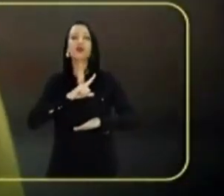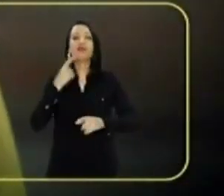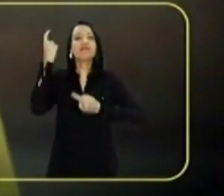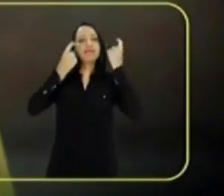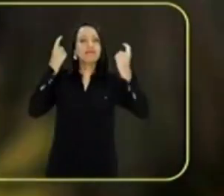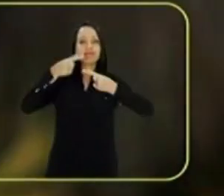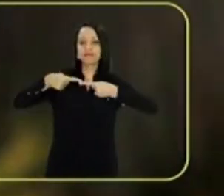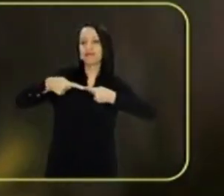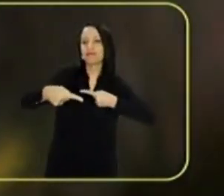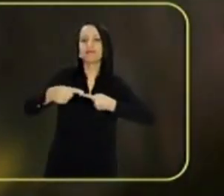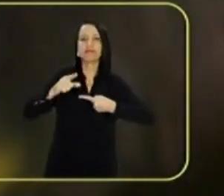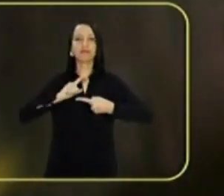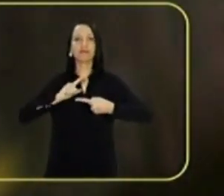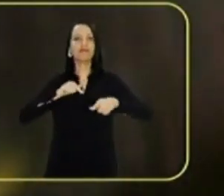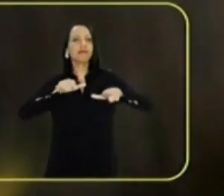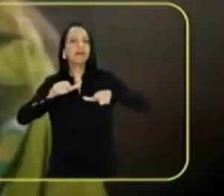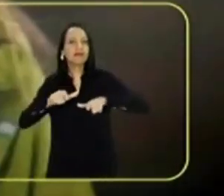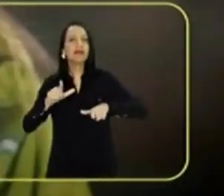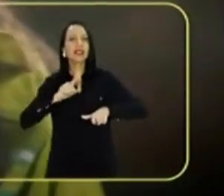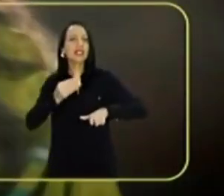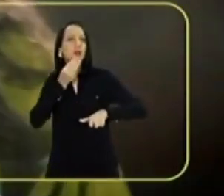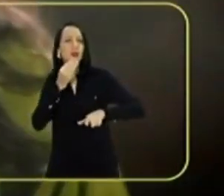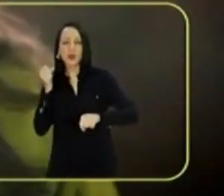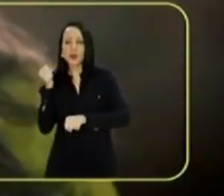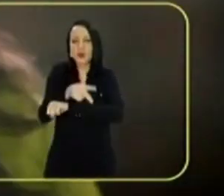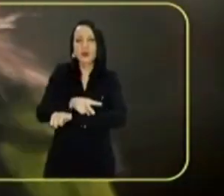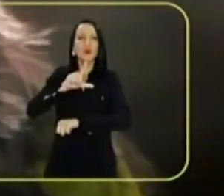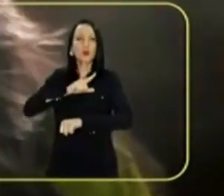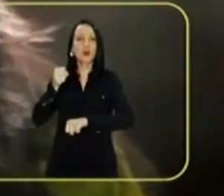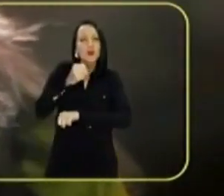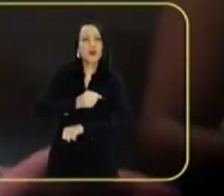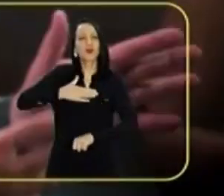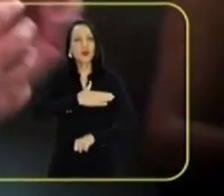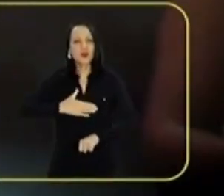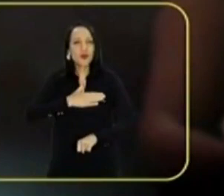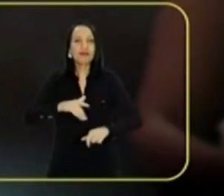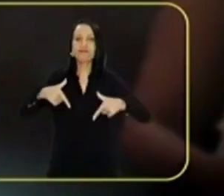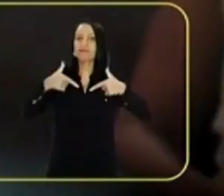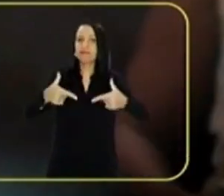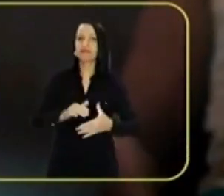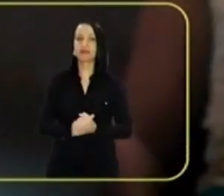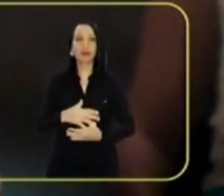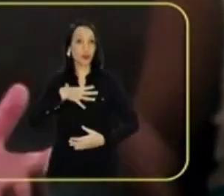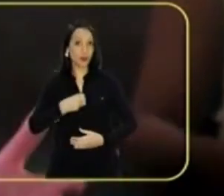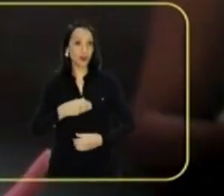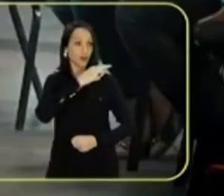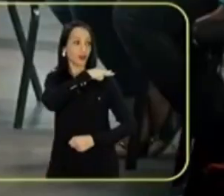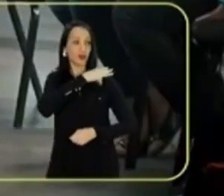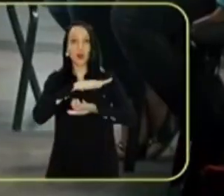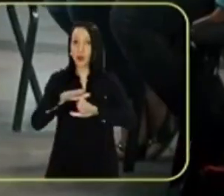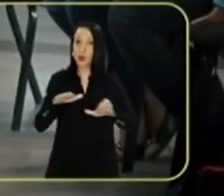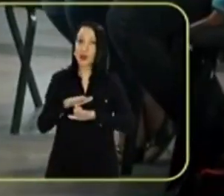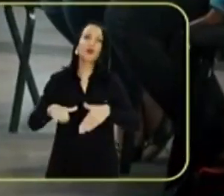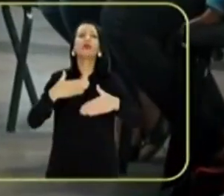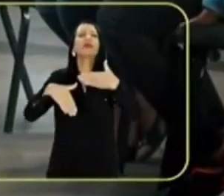de emprego. Se ele vai ter oportunidade naquilo que ele gosta, que ele está fazendo. Seu filho está terminando o ensino médio. E aí? O que